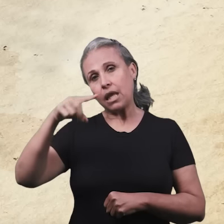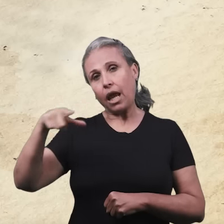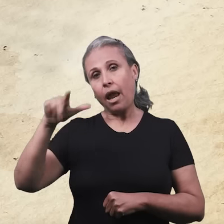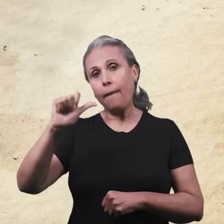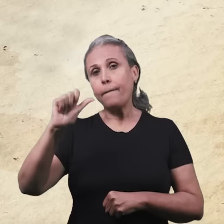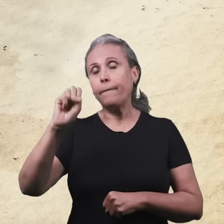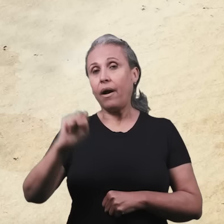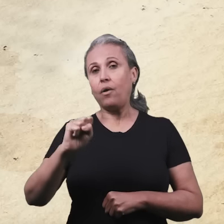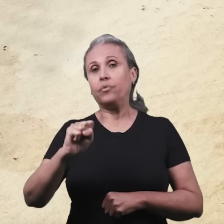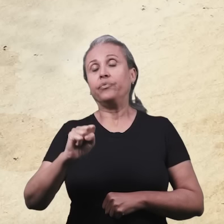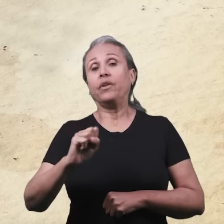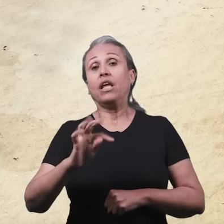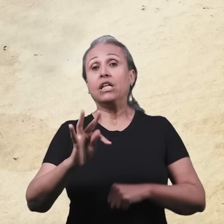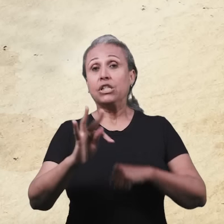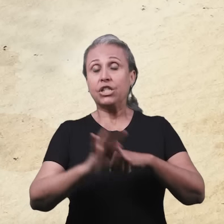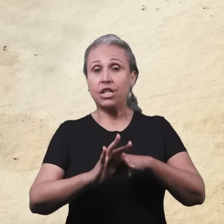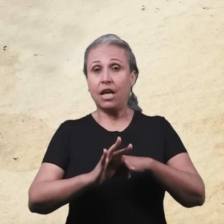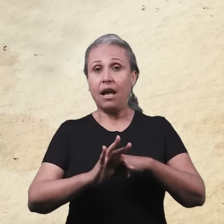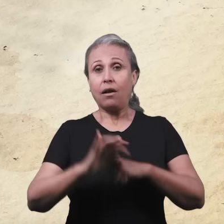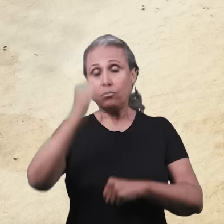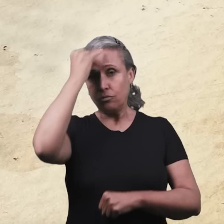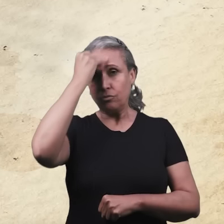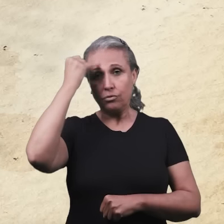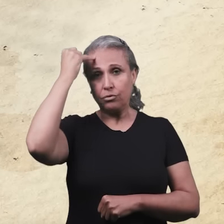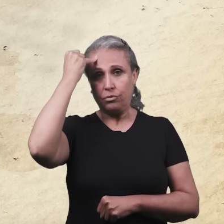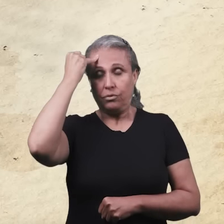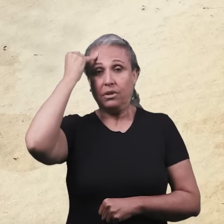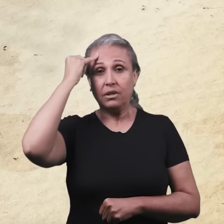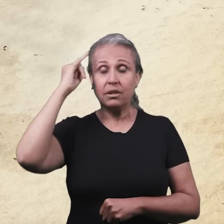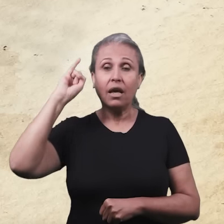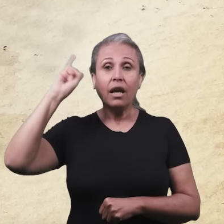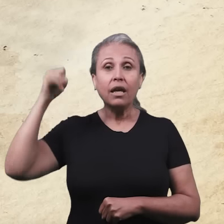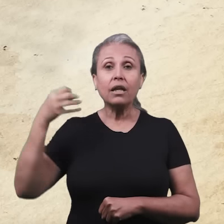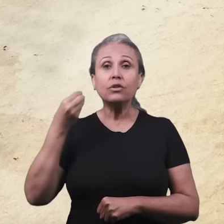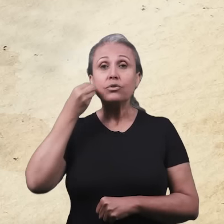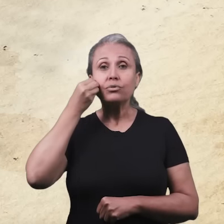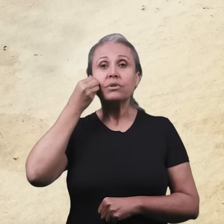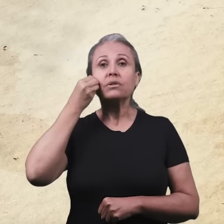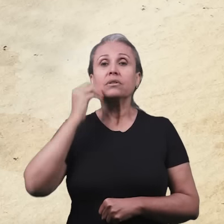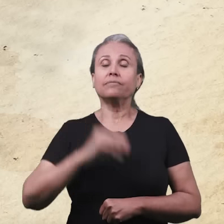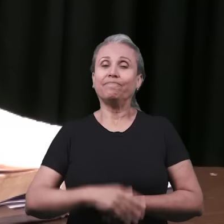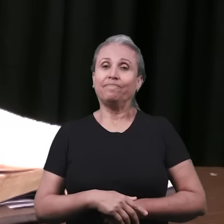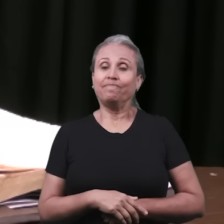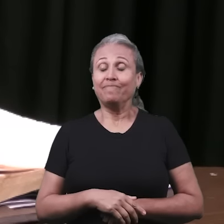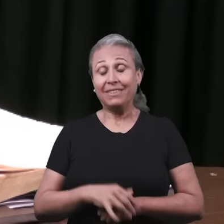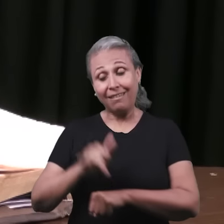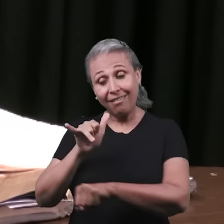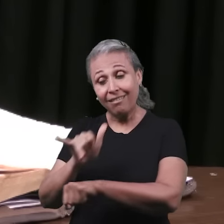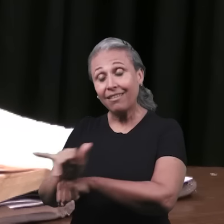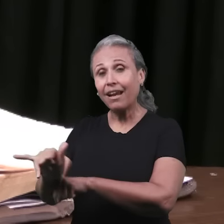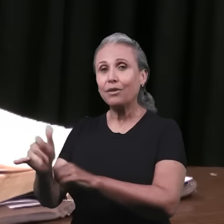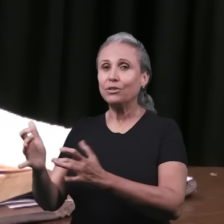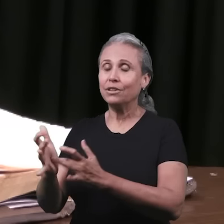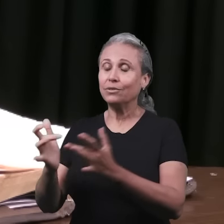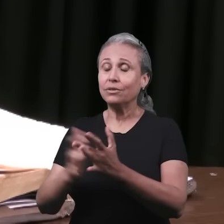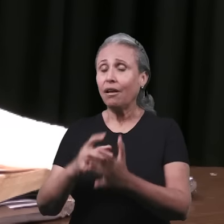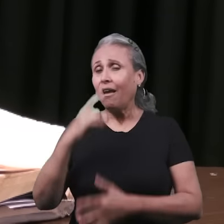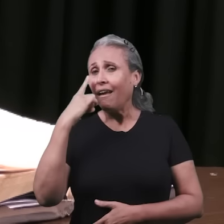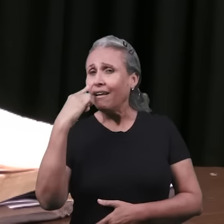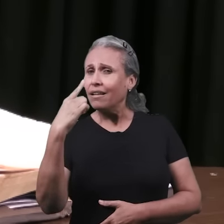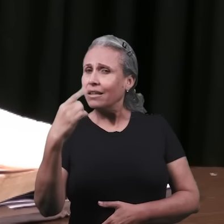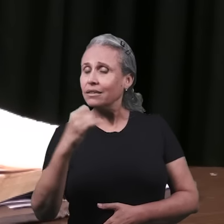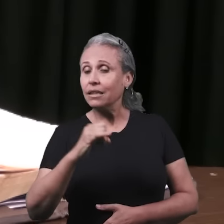Judas, filho de Tiago, e Judas Iscariotes, que foi o traidor. Interessante, pastor Tiago, que o